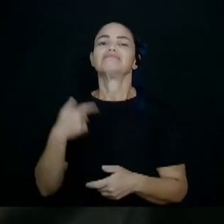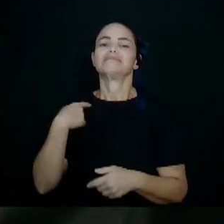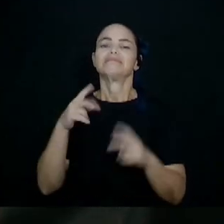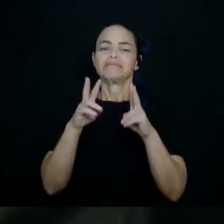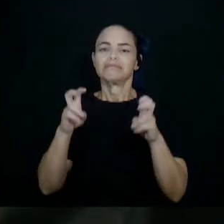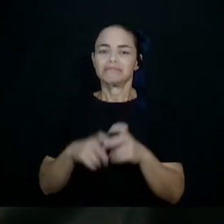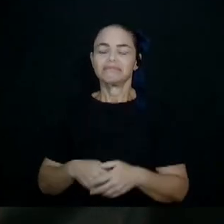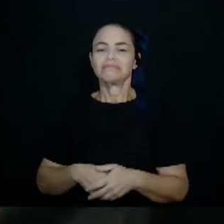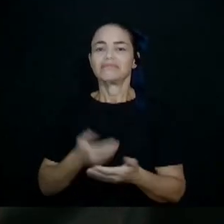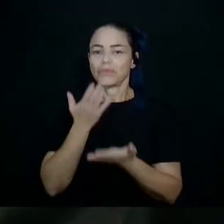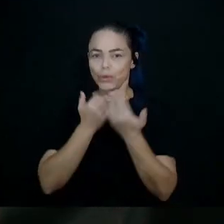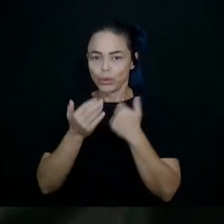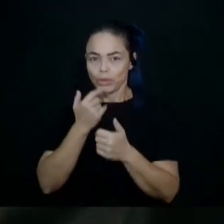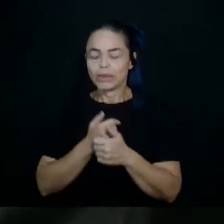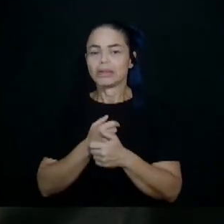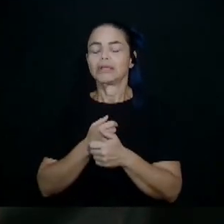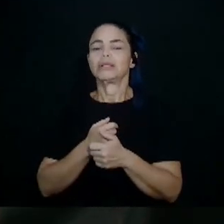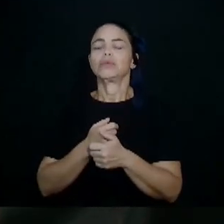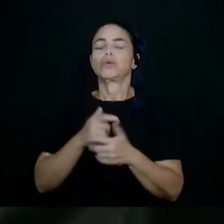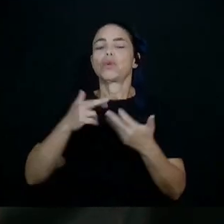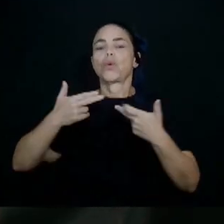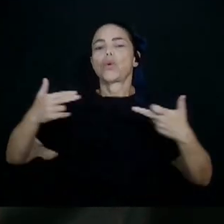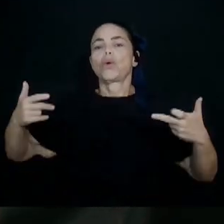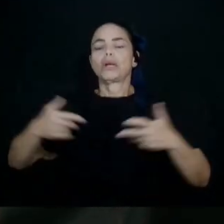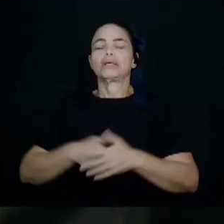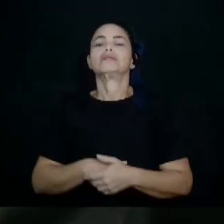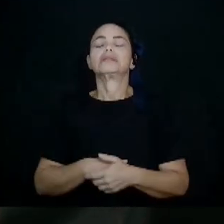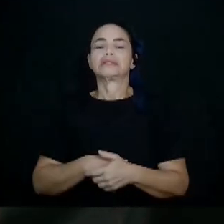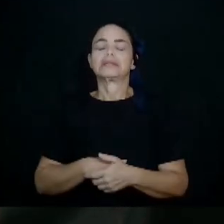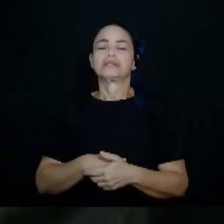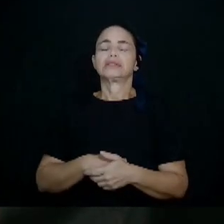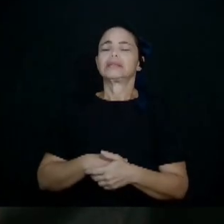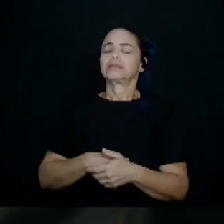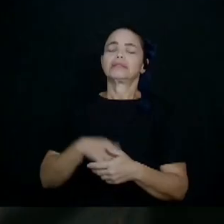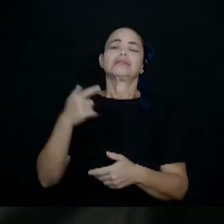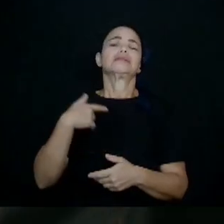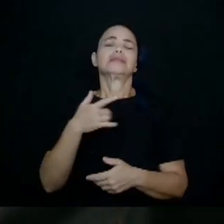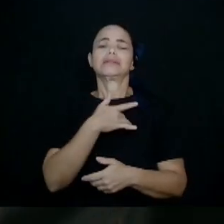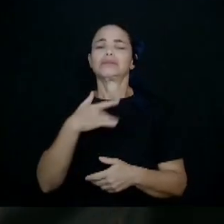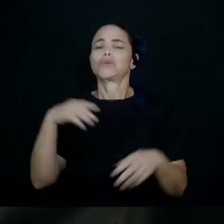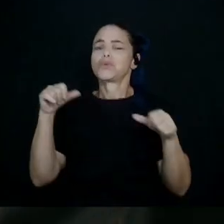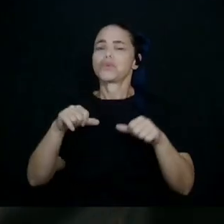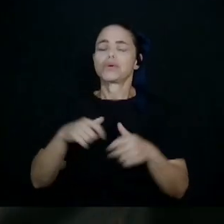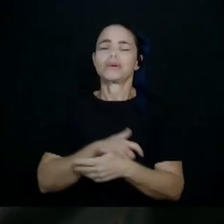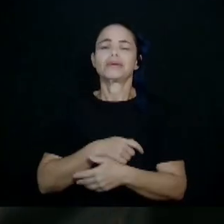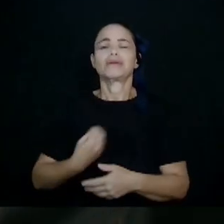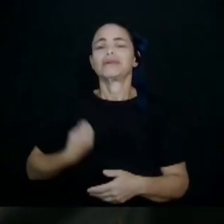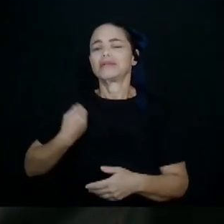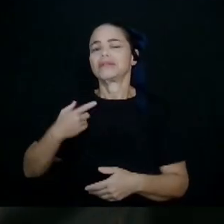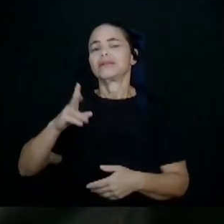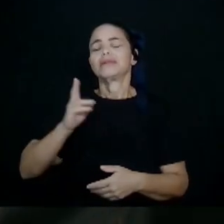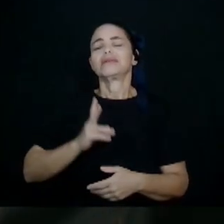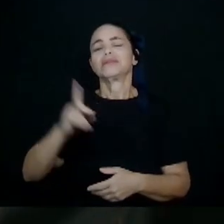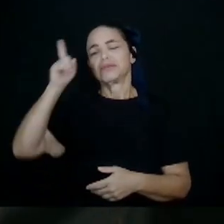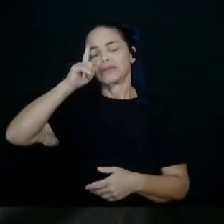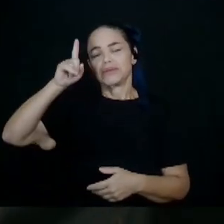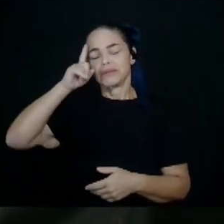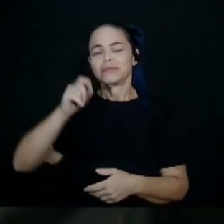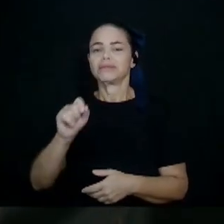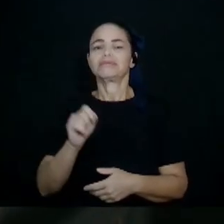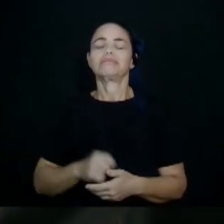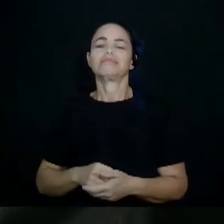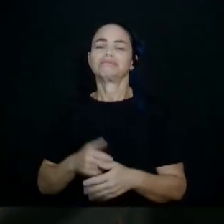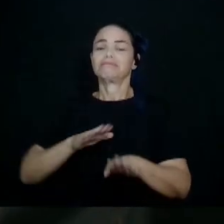alimentos ultraprocessados, isso mesmo, cada vez mais presentes na nossa rotina, E o que está por